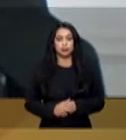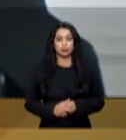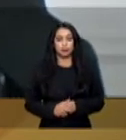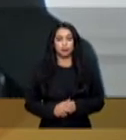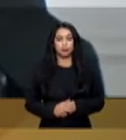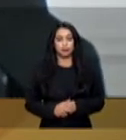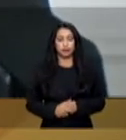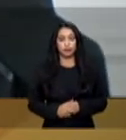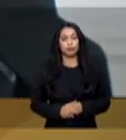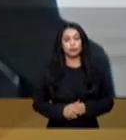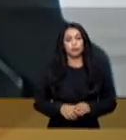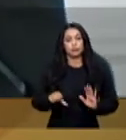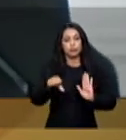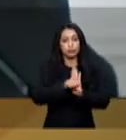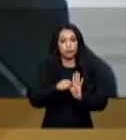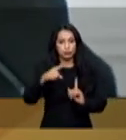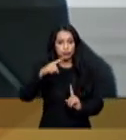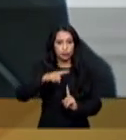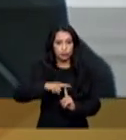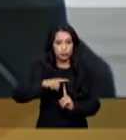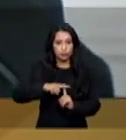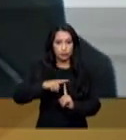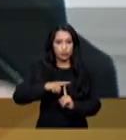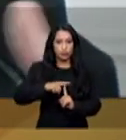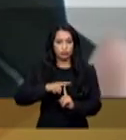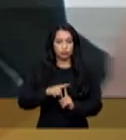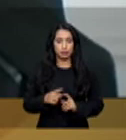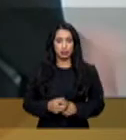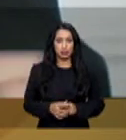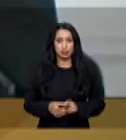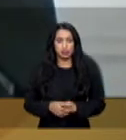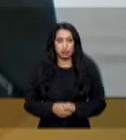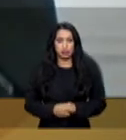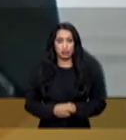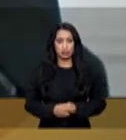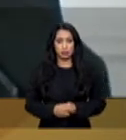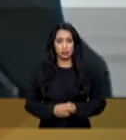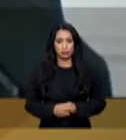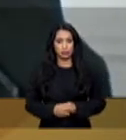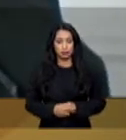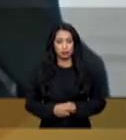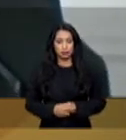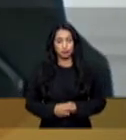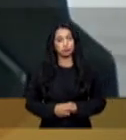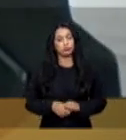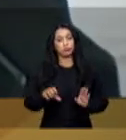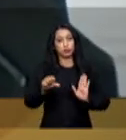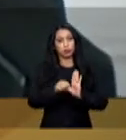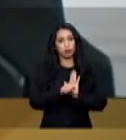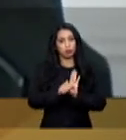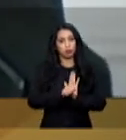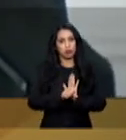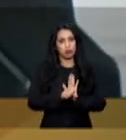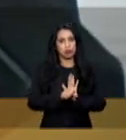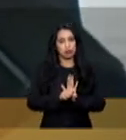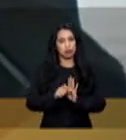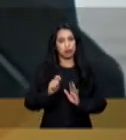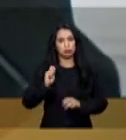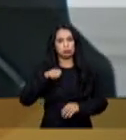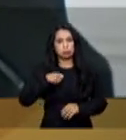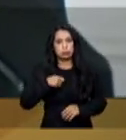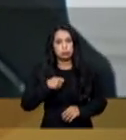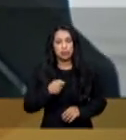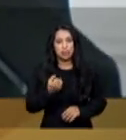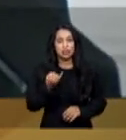que é tipificado como crime, que é um crime que é classificado como crime de hediondo, se compararmos